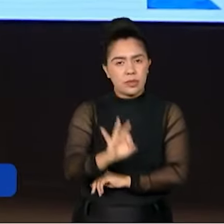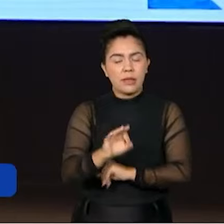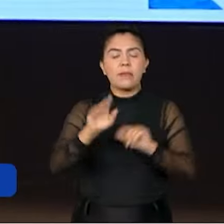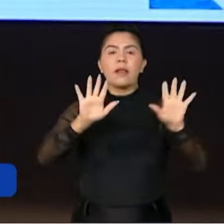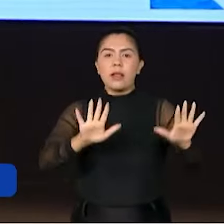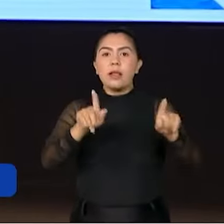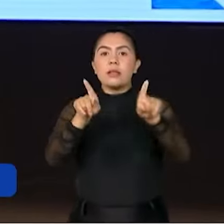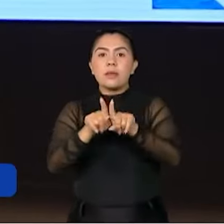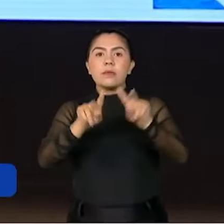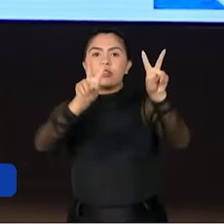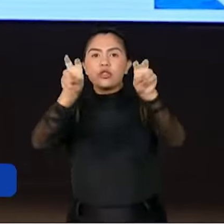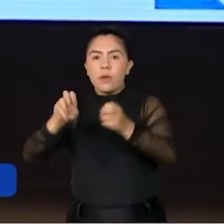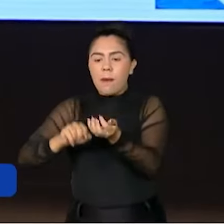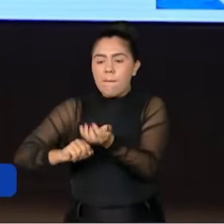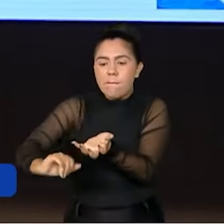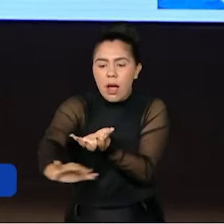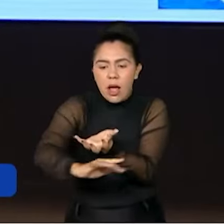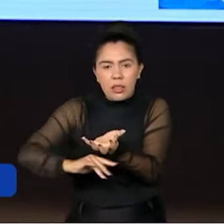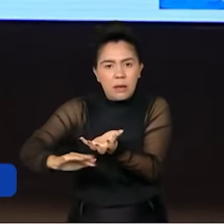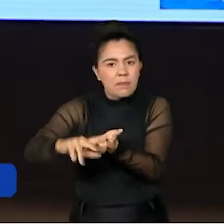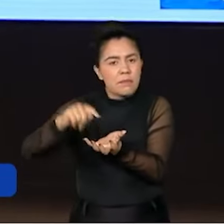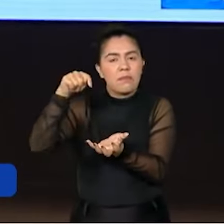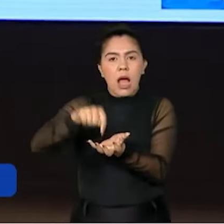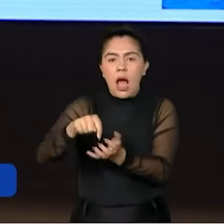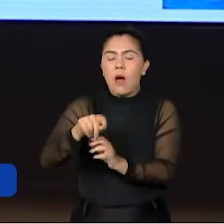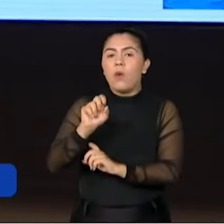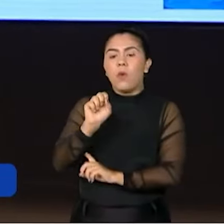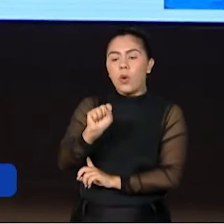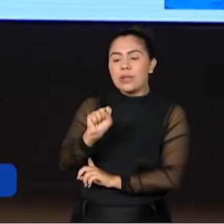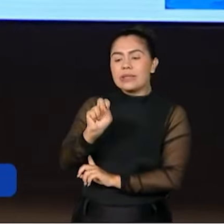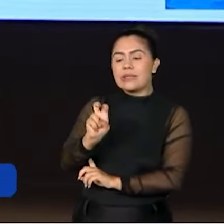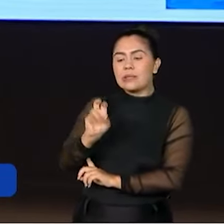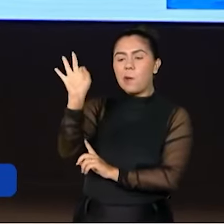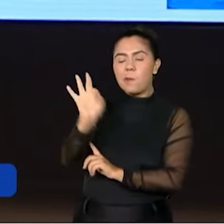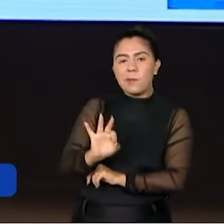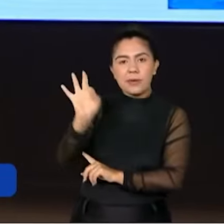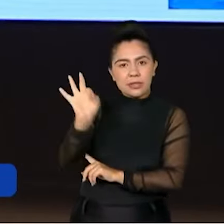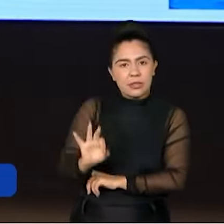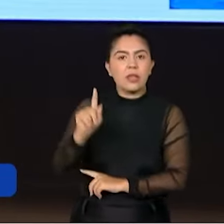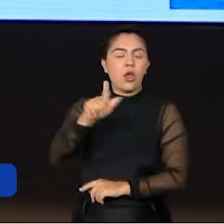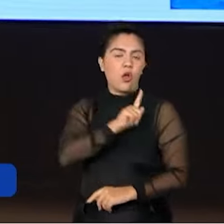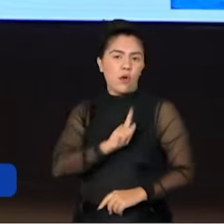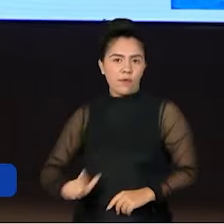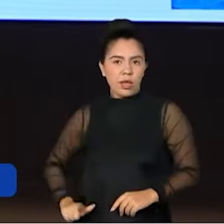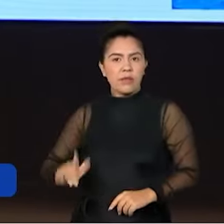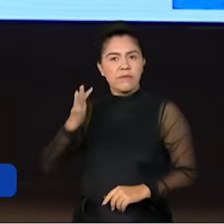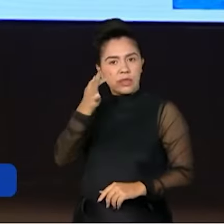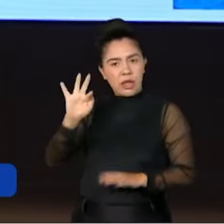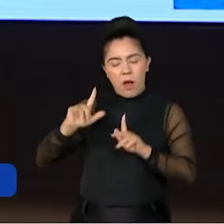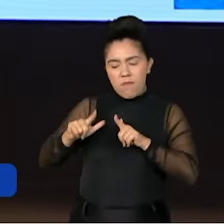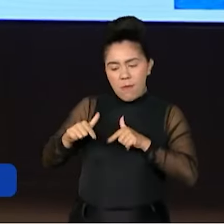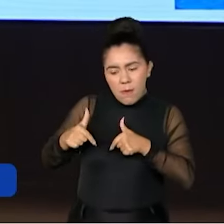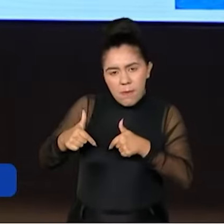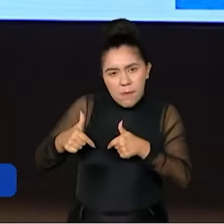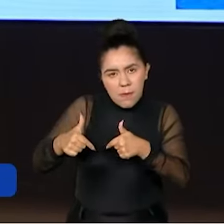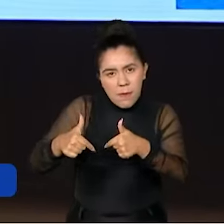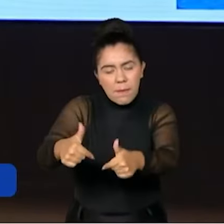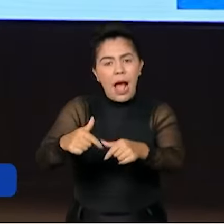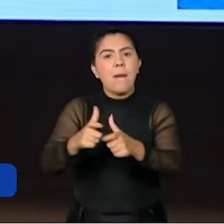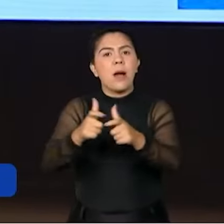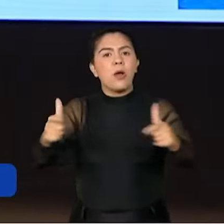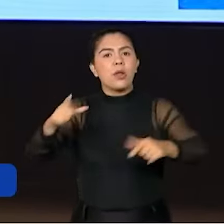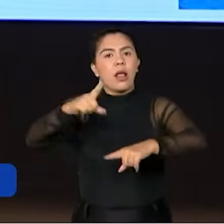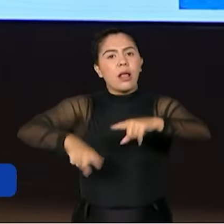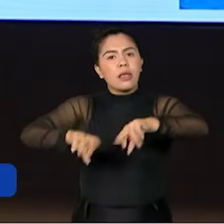Pantanal, a mesma coisa, 85% da ação do governo federal, a maior parte dos equipamentos do